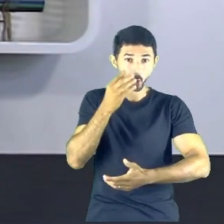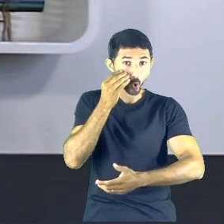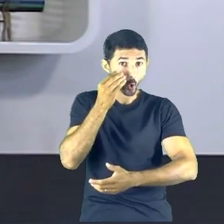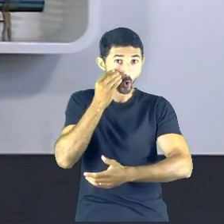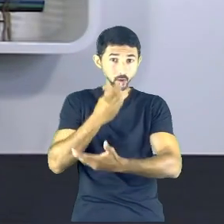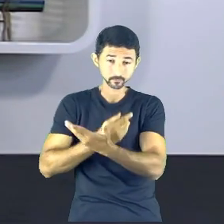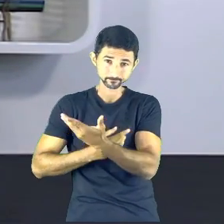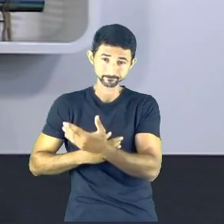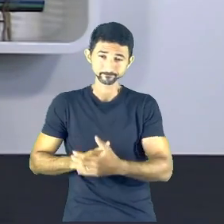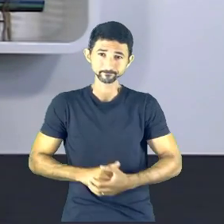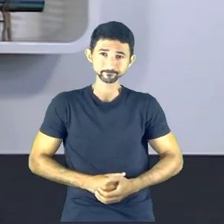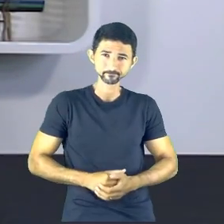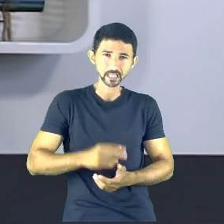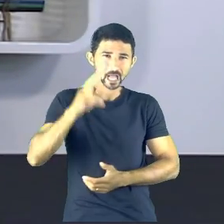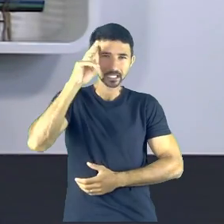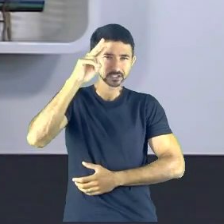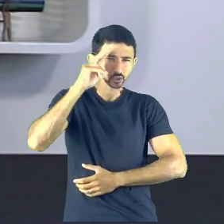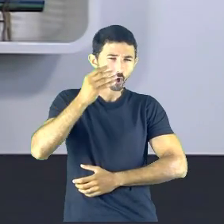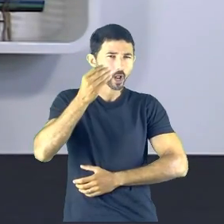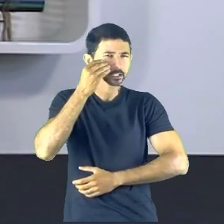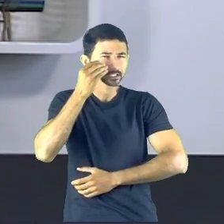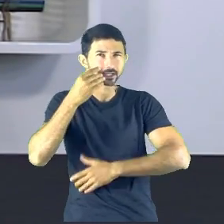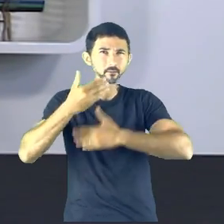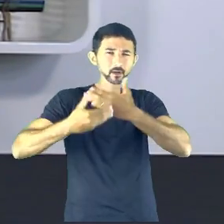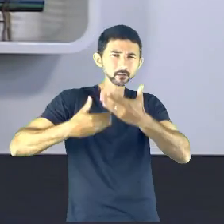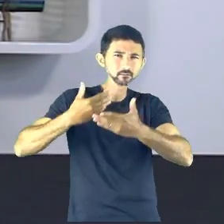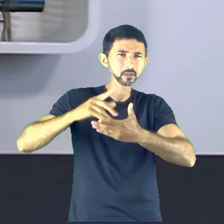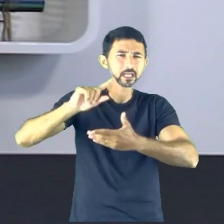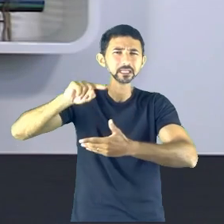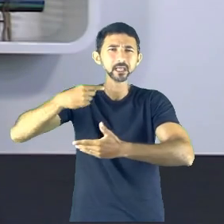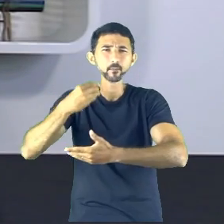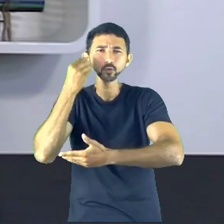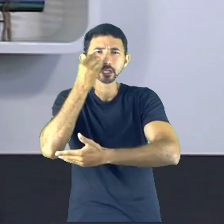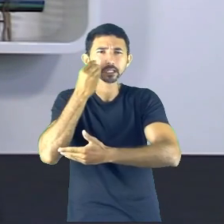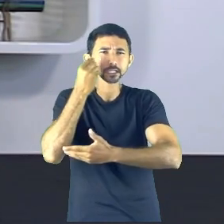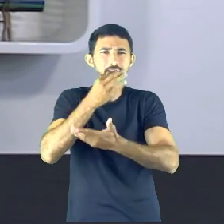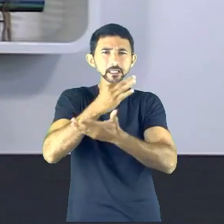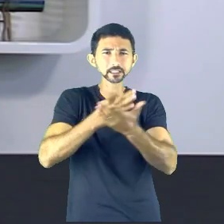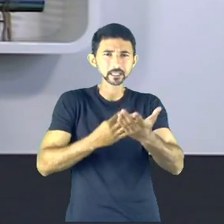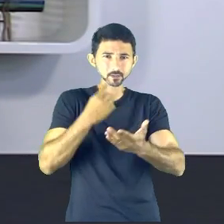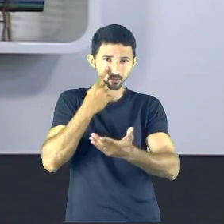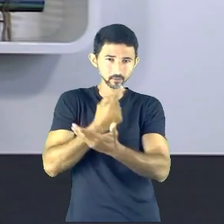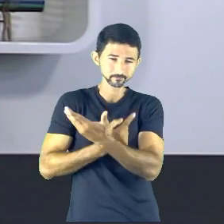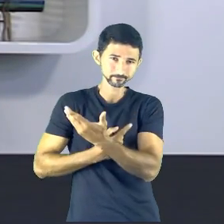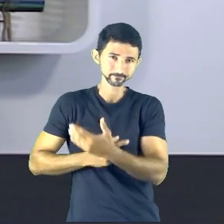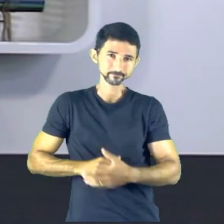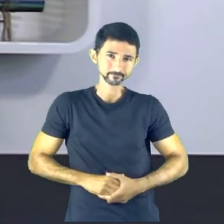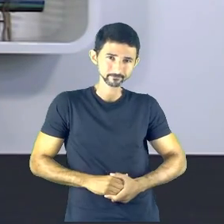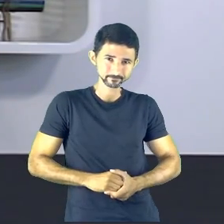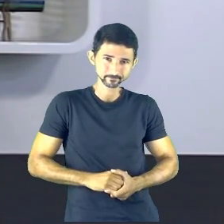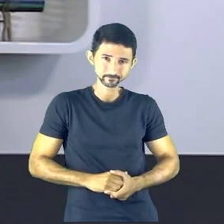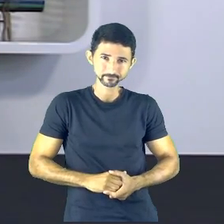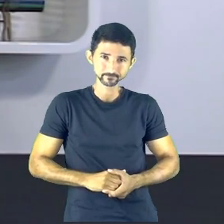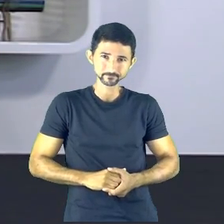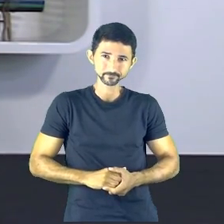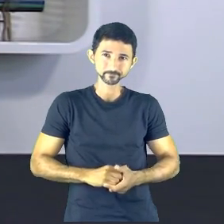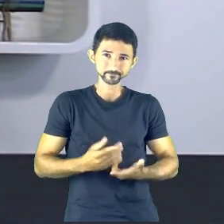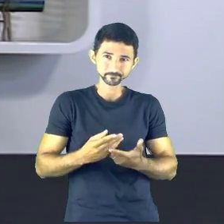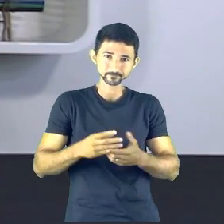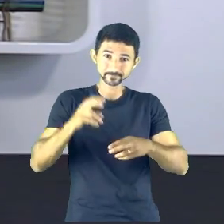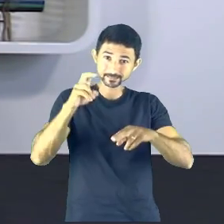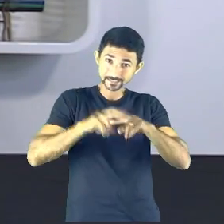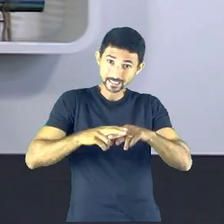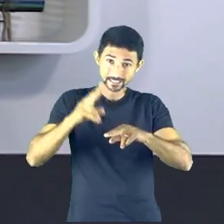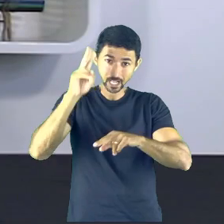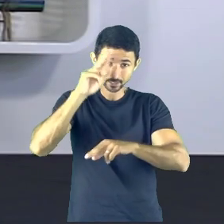se não conhece, prestem bastante atenção na história para que a gente possa daqui a pouco fazer uma análise desse texto, tá bom? Então façam o seguinte